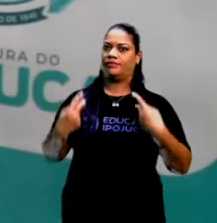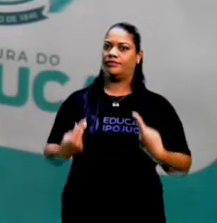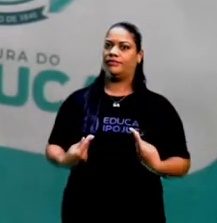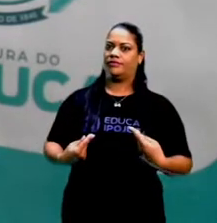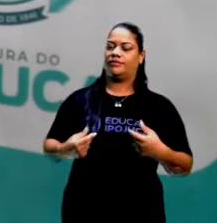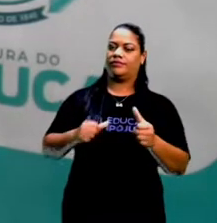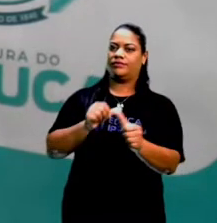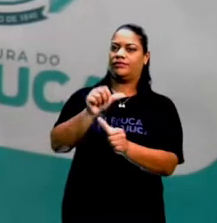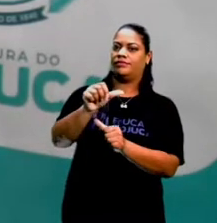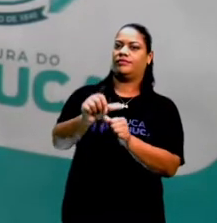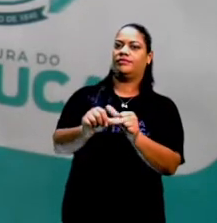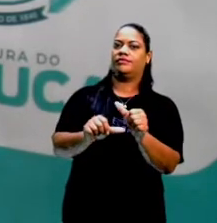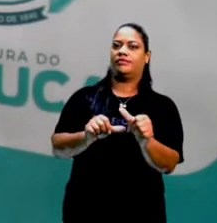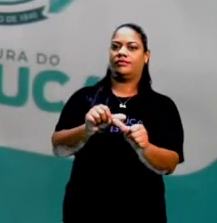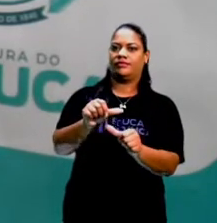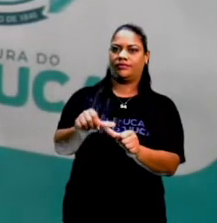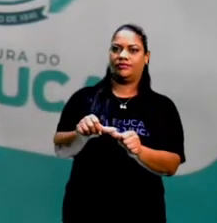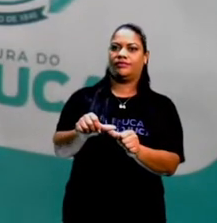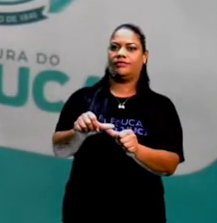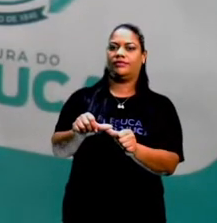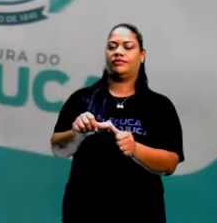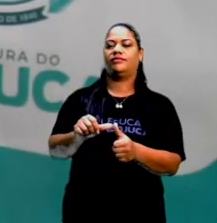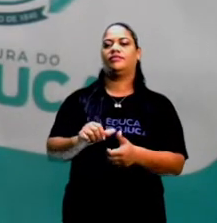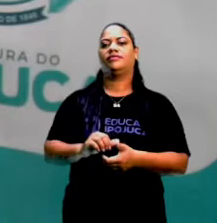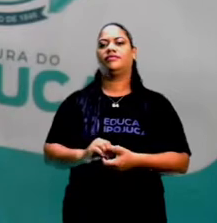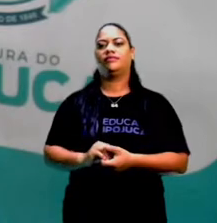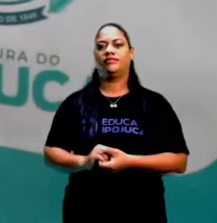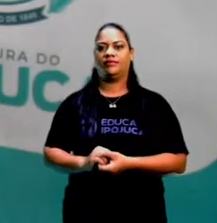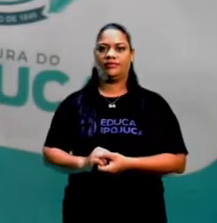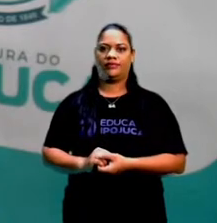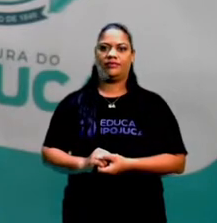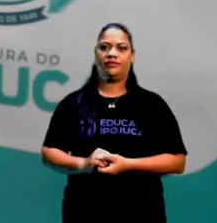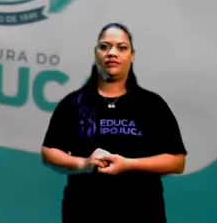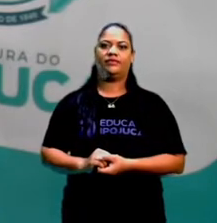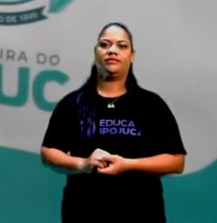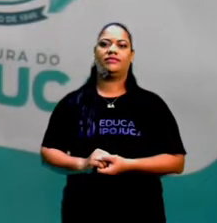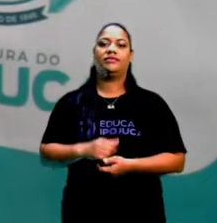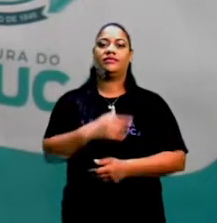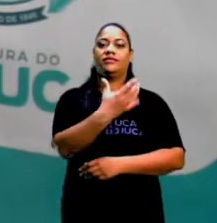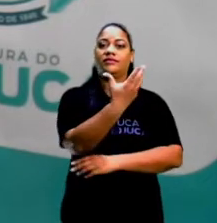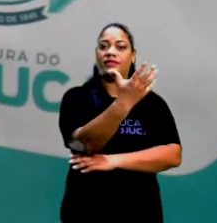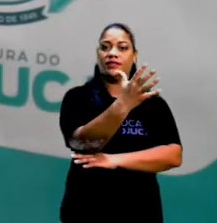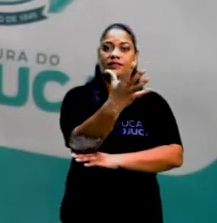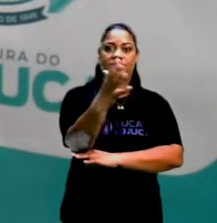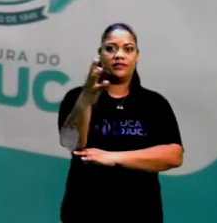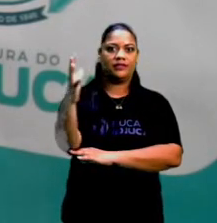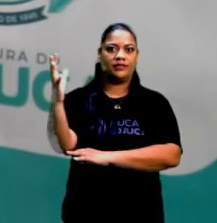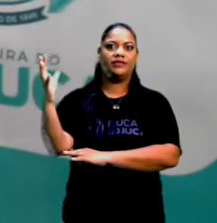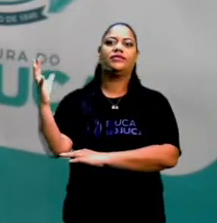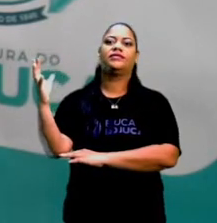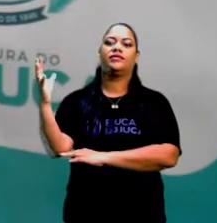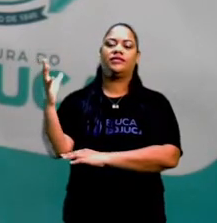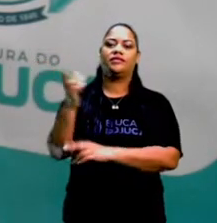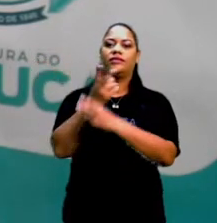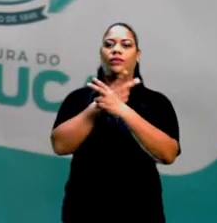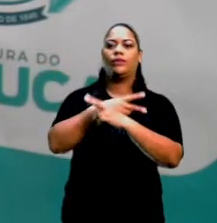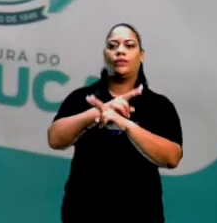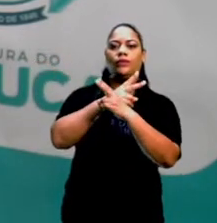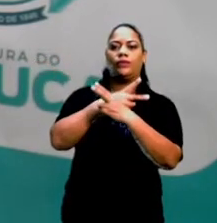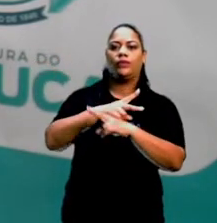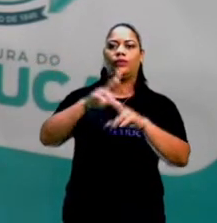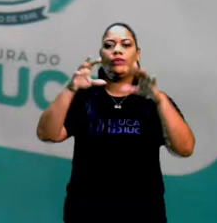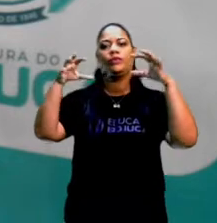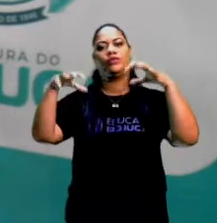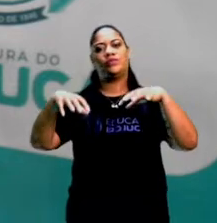eles que modificam juntamente com a ação da natureza, tá? Vento,